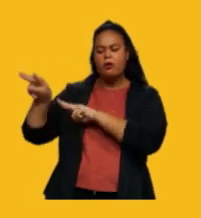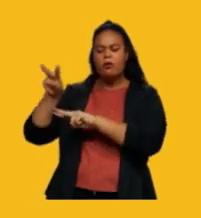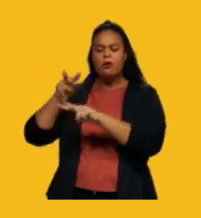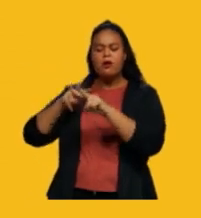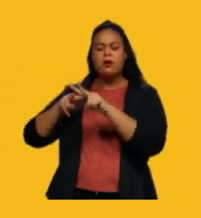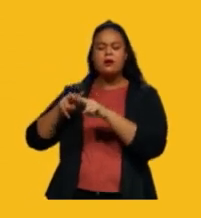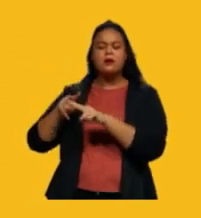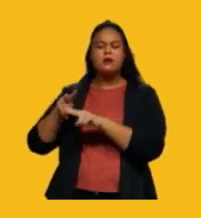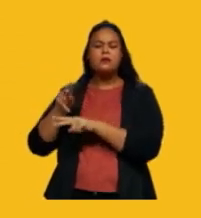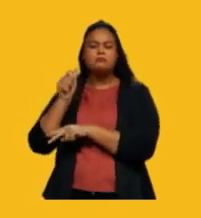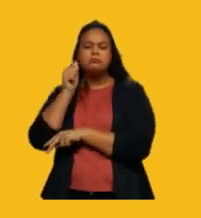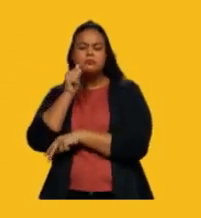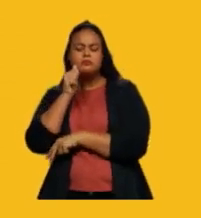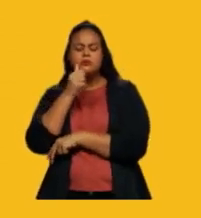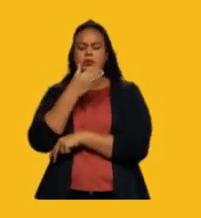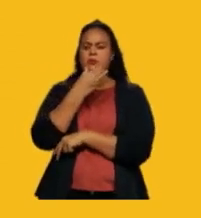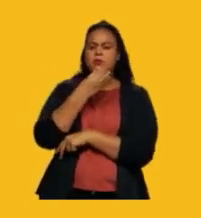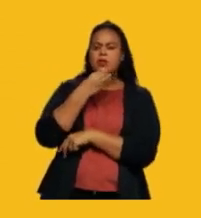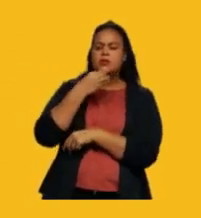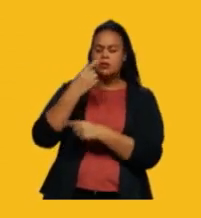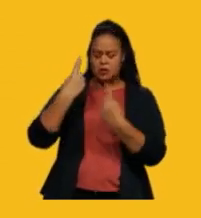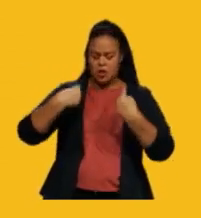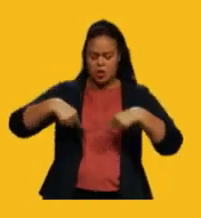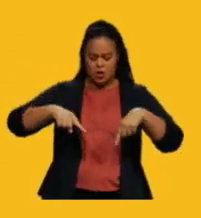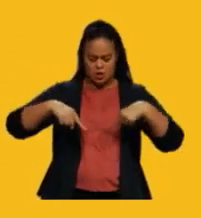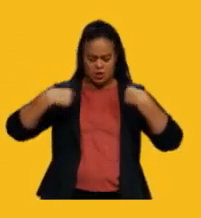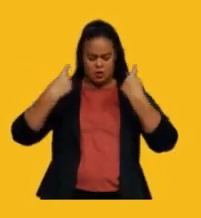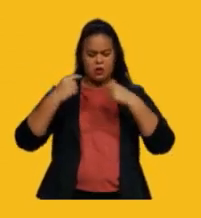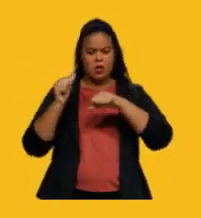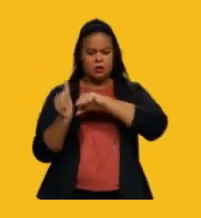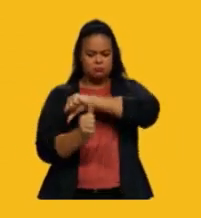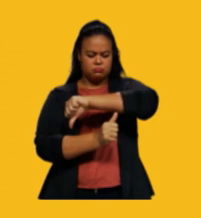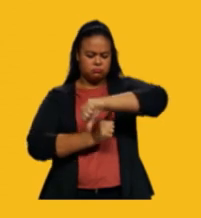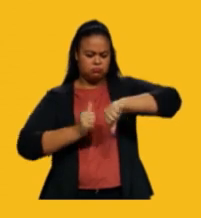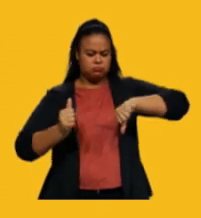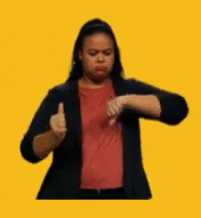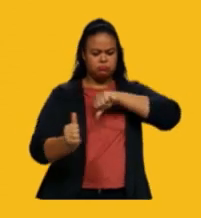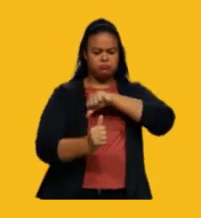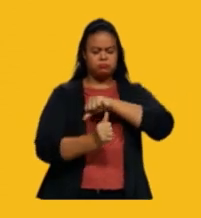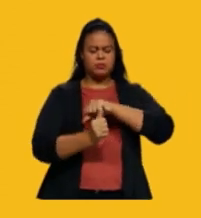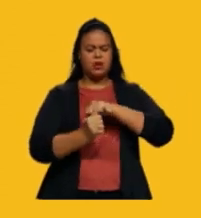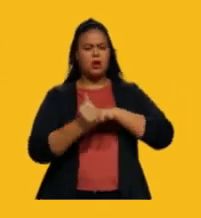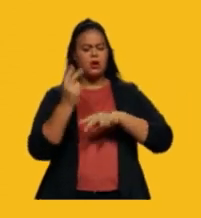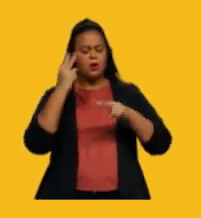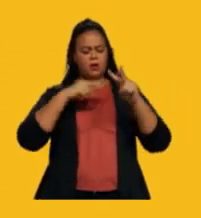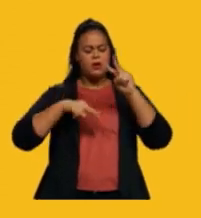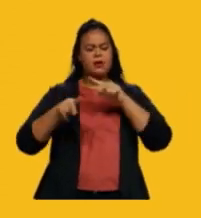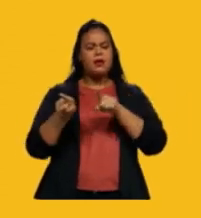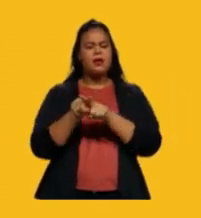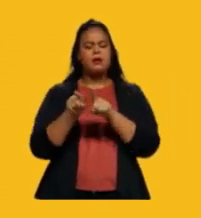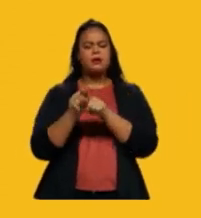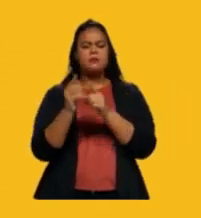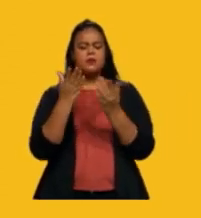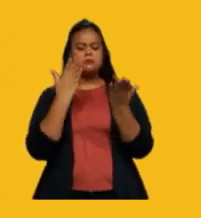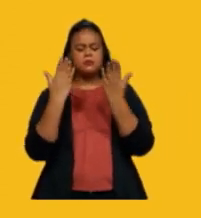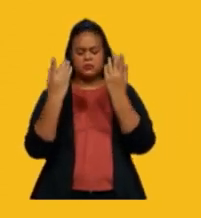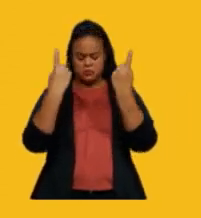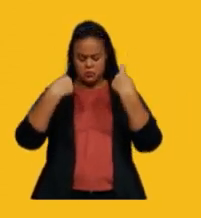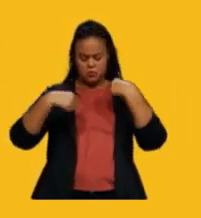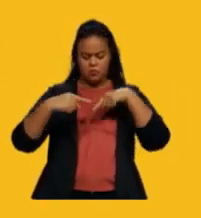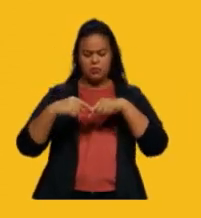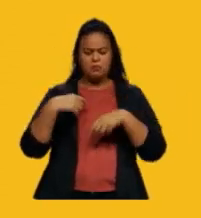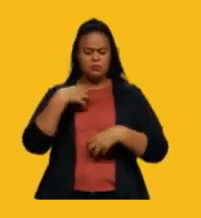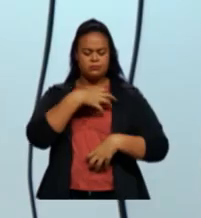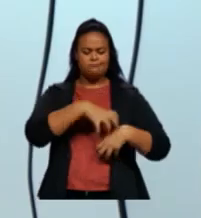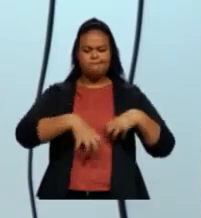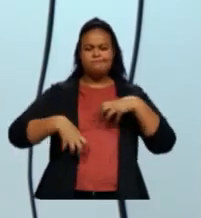nervoso. Reconhecer as mudanças biológicas e psicológicas que envolvem a puberdade e a